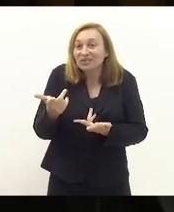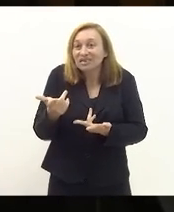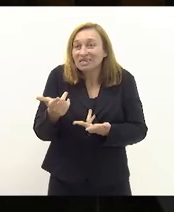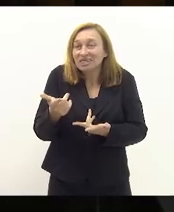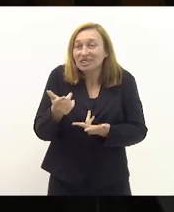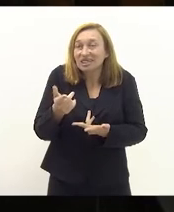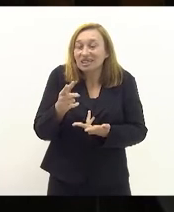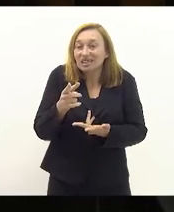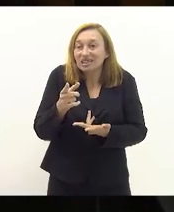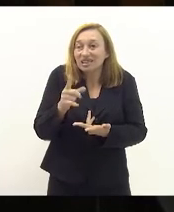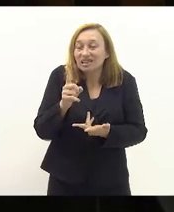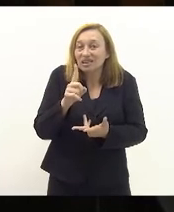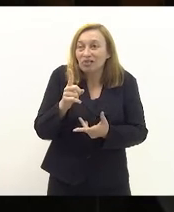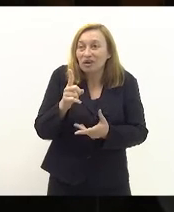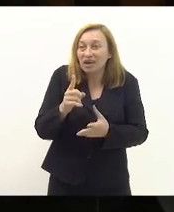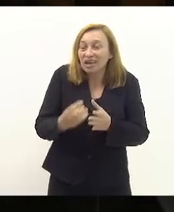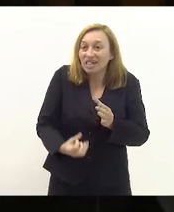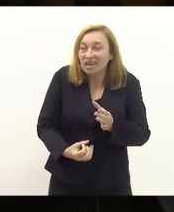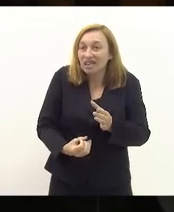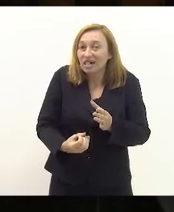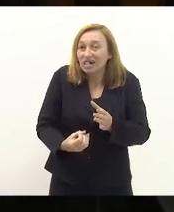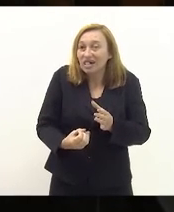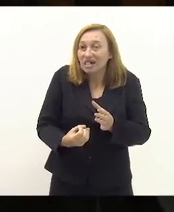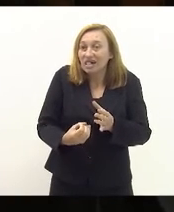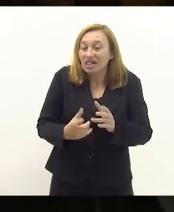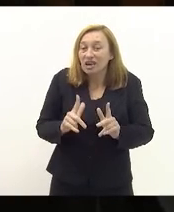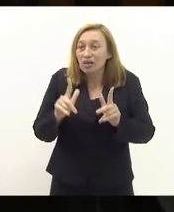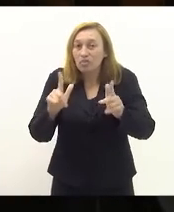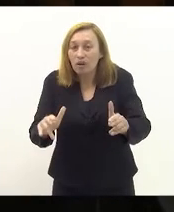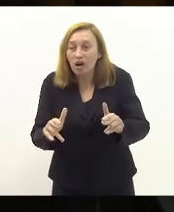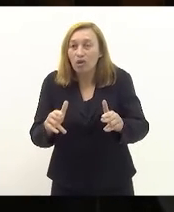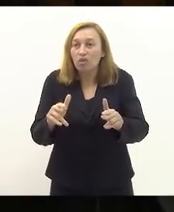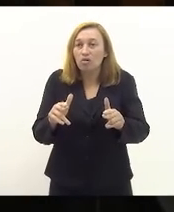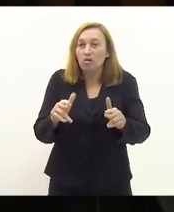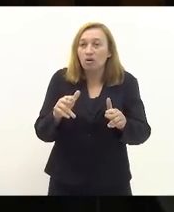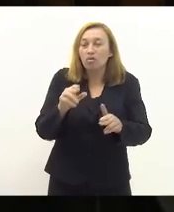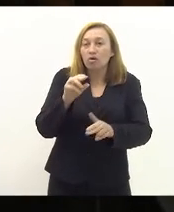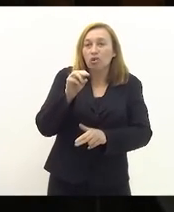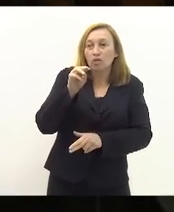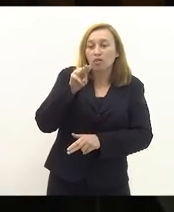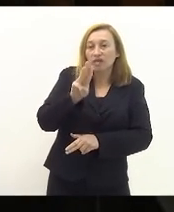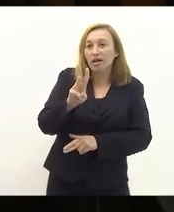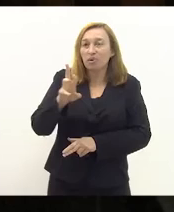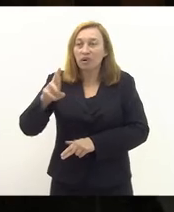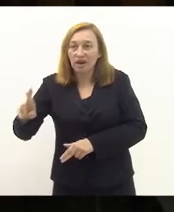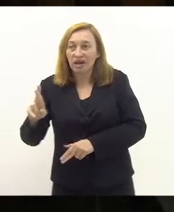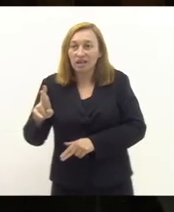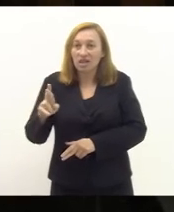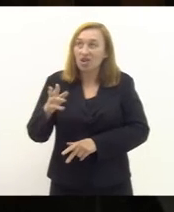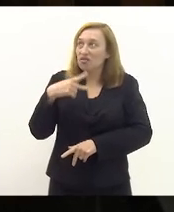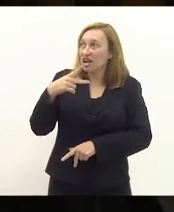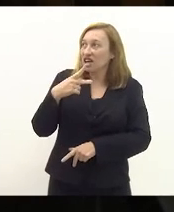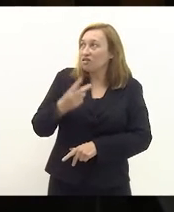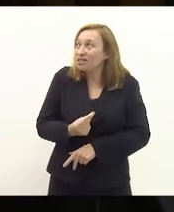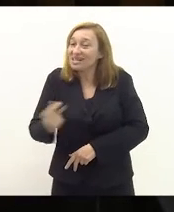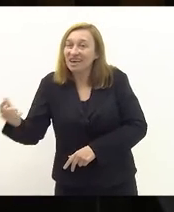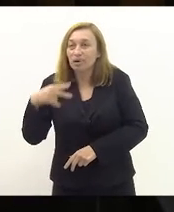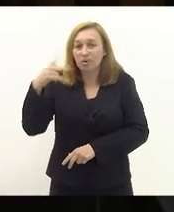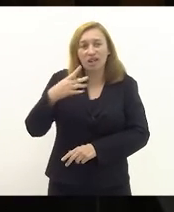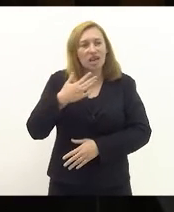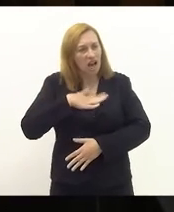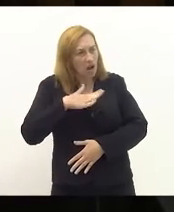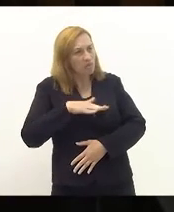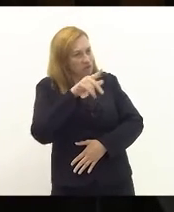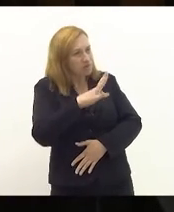prefeito que não era fazedor como Washington nosso Washington Reis eu falei Junior eu vou largar política ele não calma